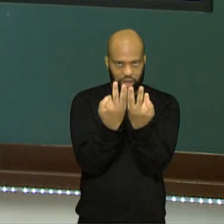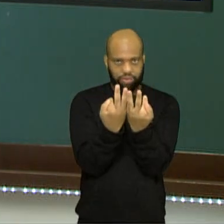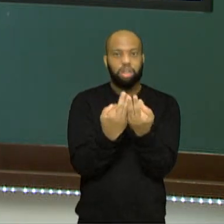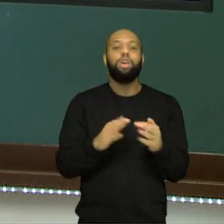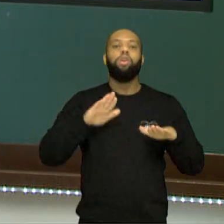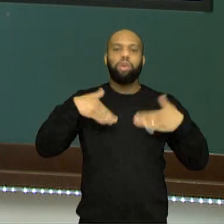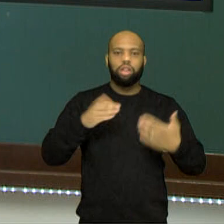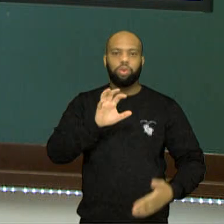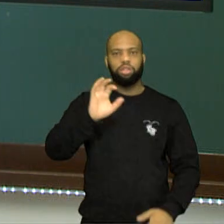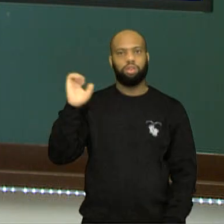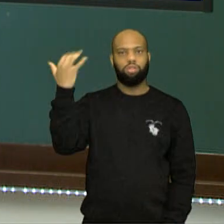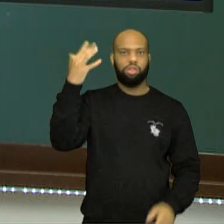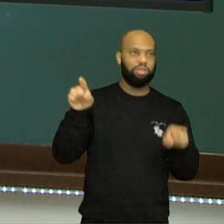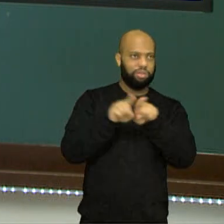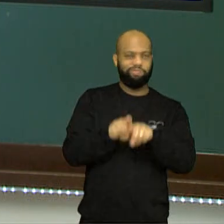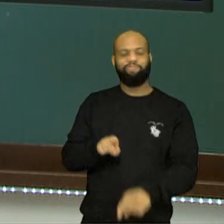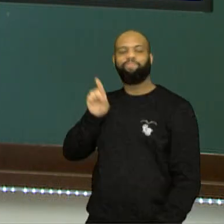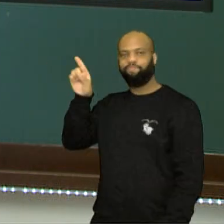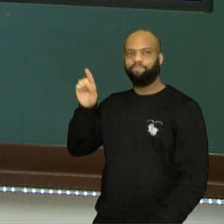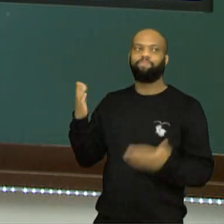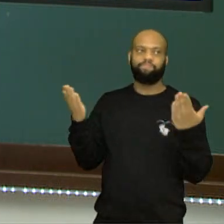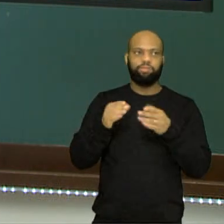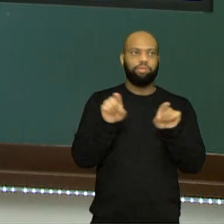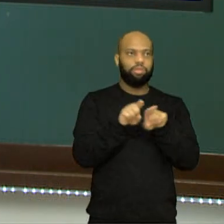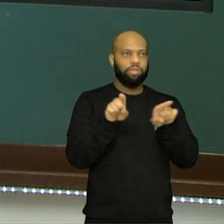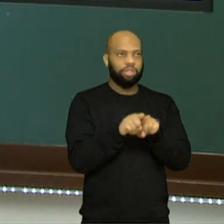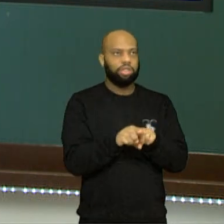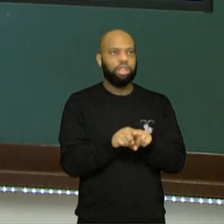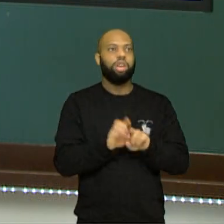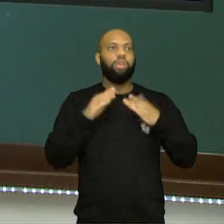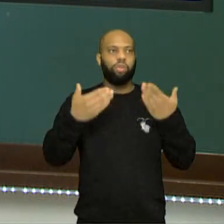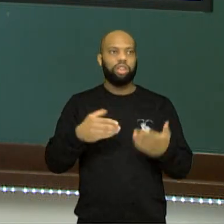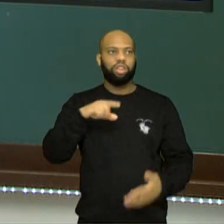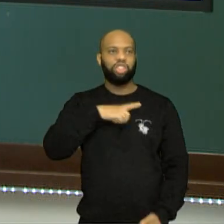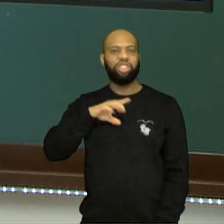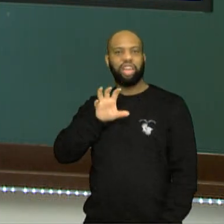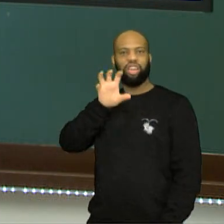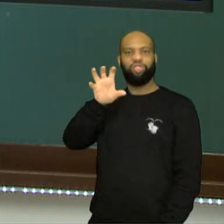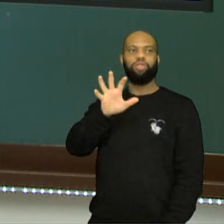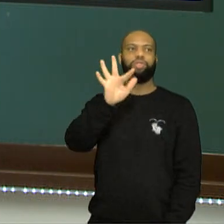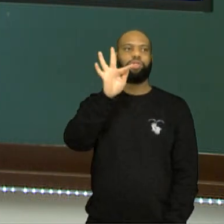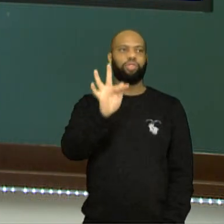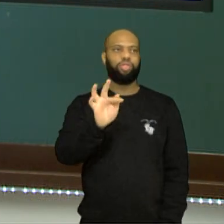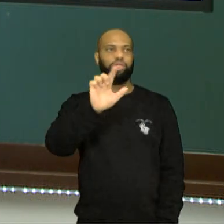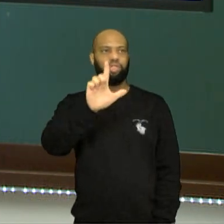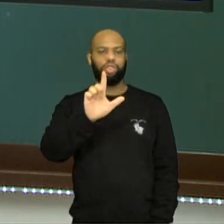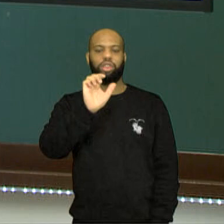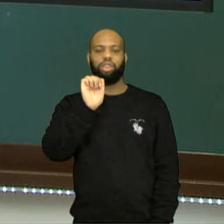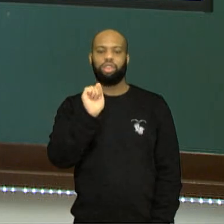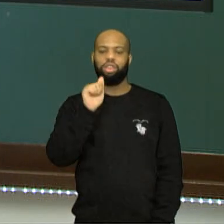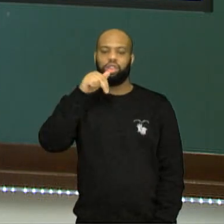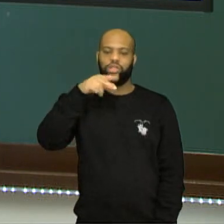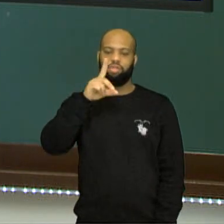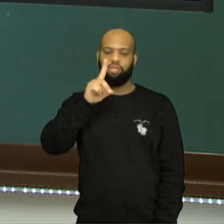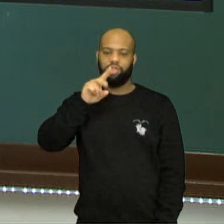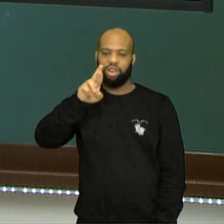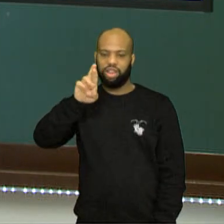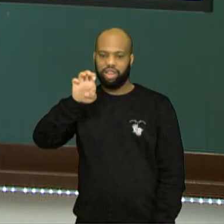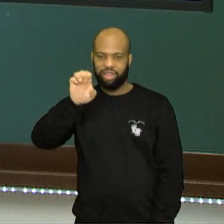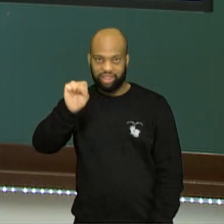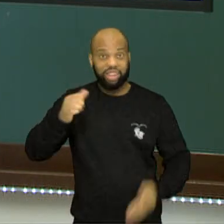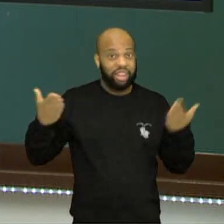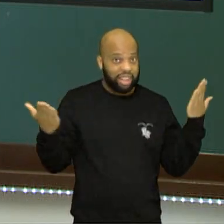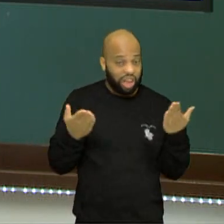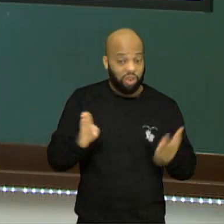vai acontecer neste caso, né? E a região de Flanders, pessoal, era uma região muito produtora de algodão